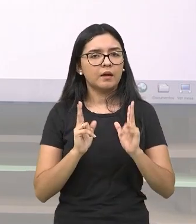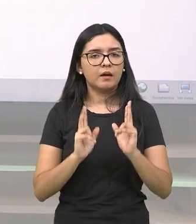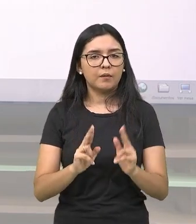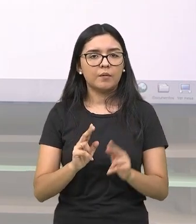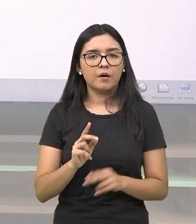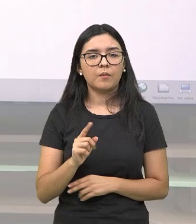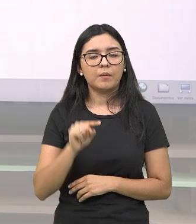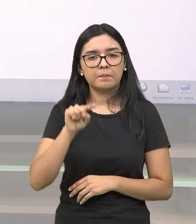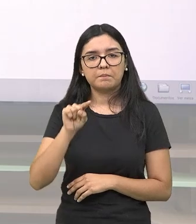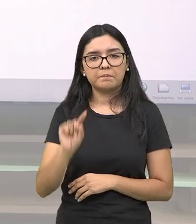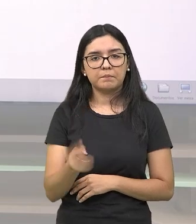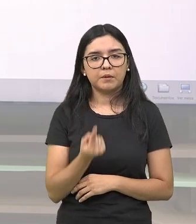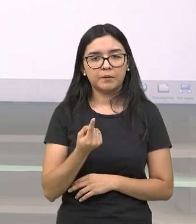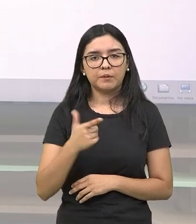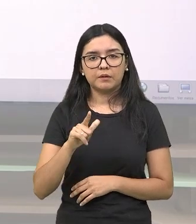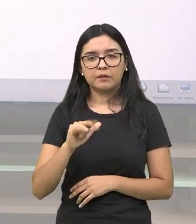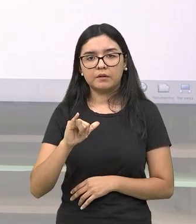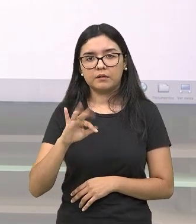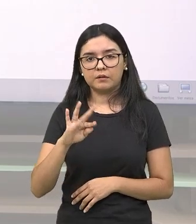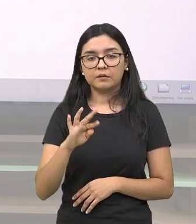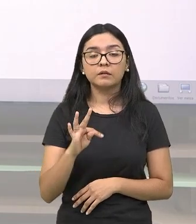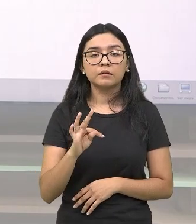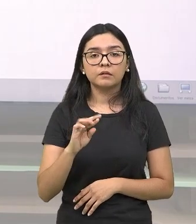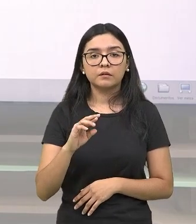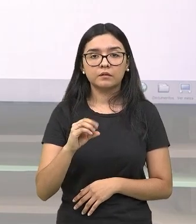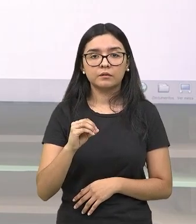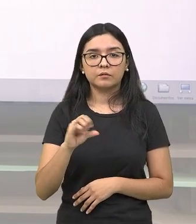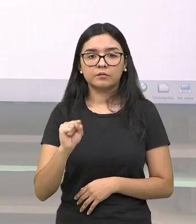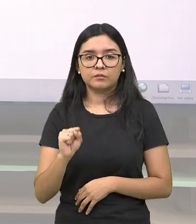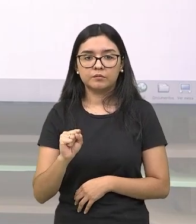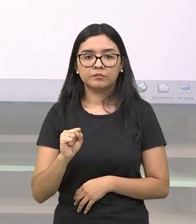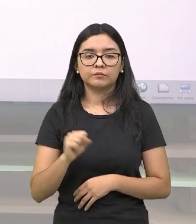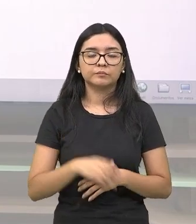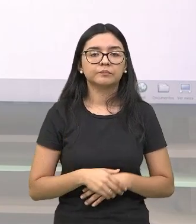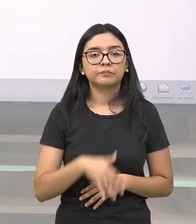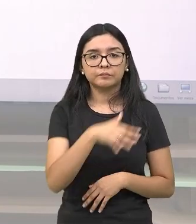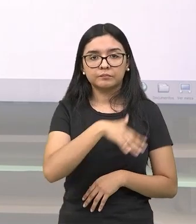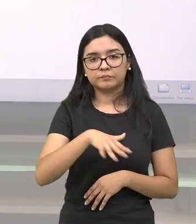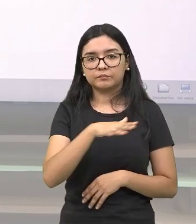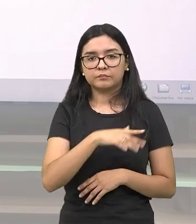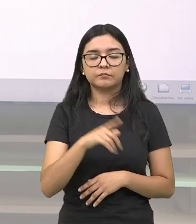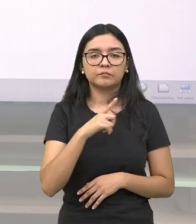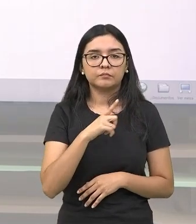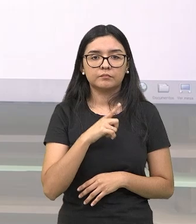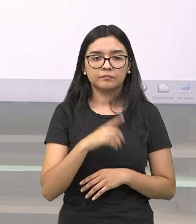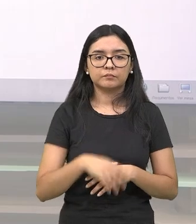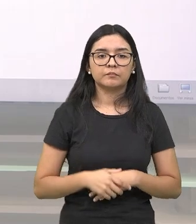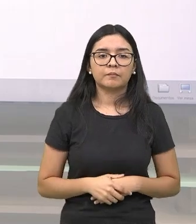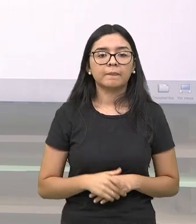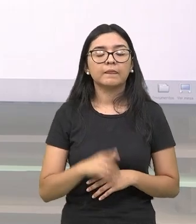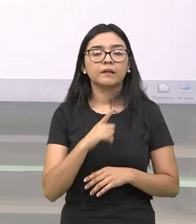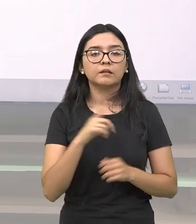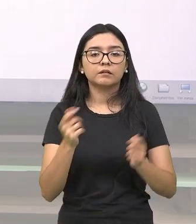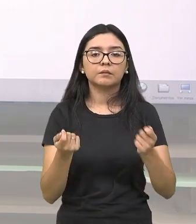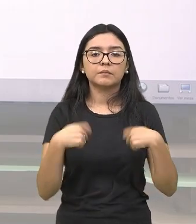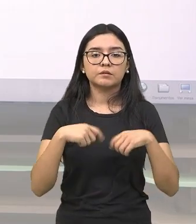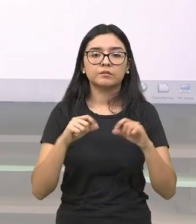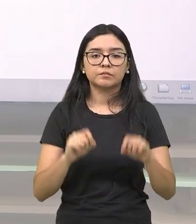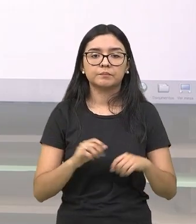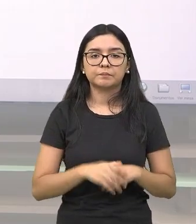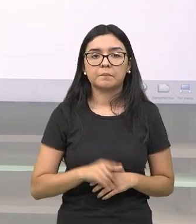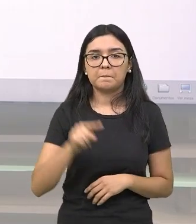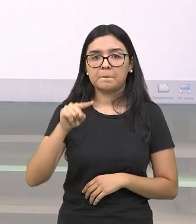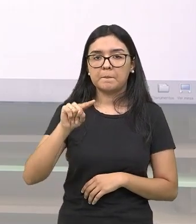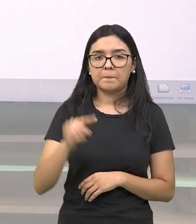1000 litros. O espaço ocupado por 1 metro cúbico tem a capacidade de